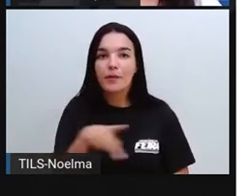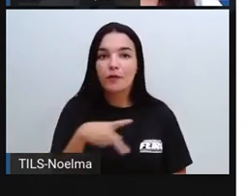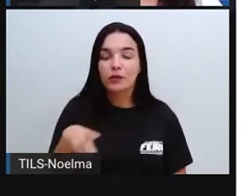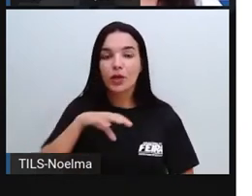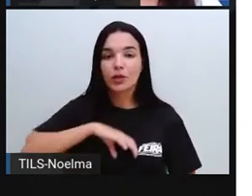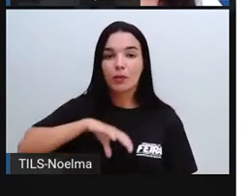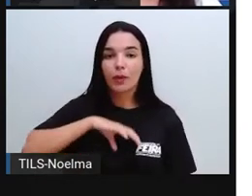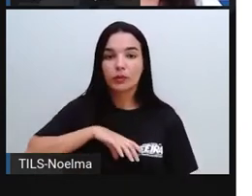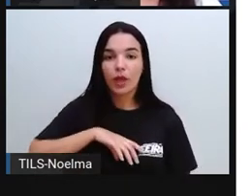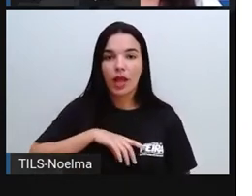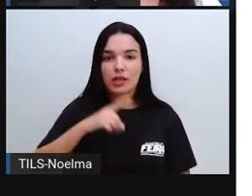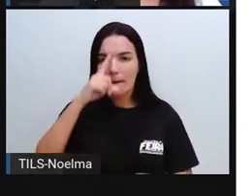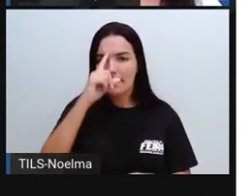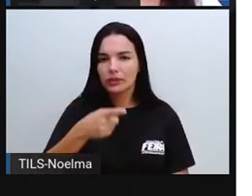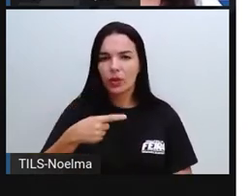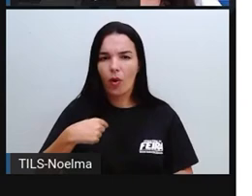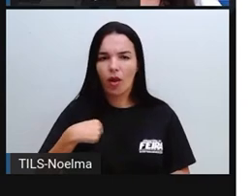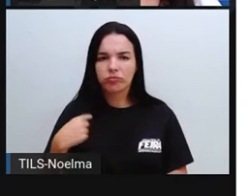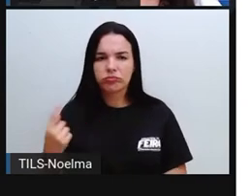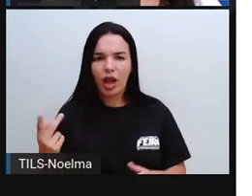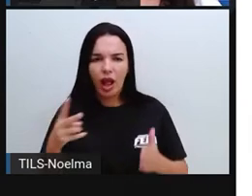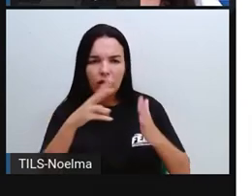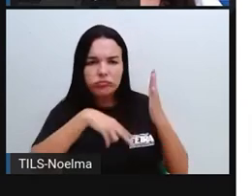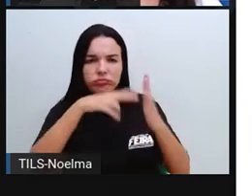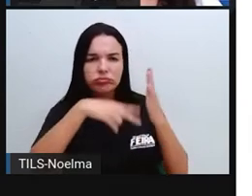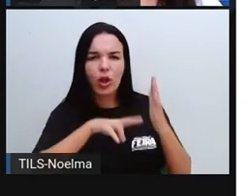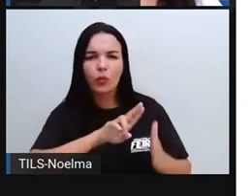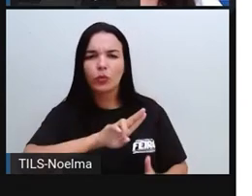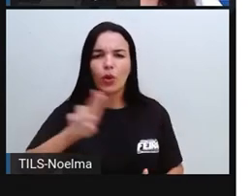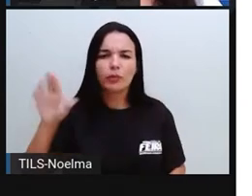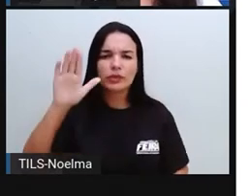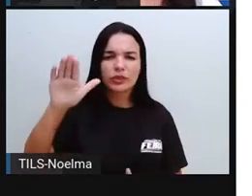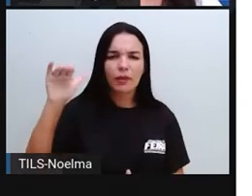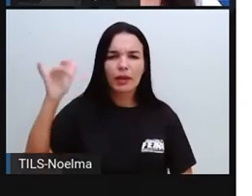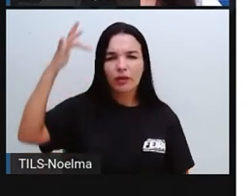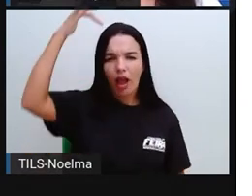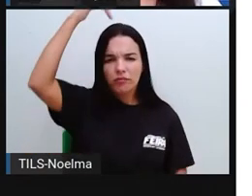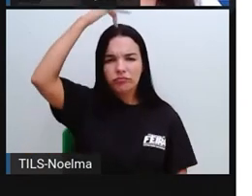Inocência. Disse que era um romance na classe...